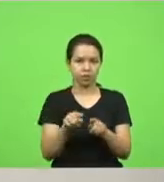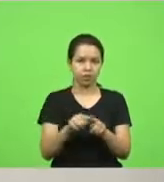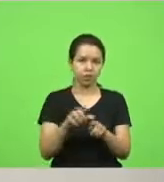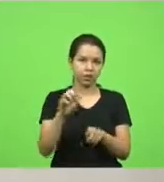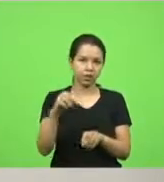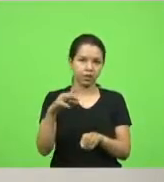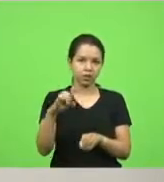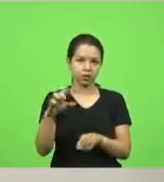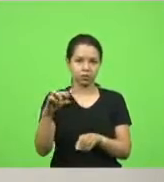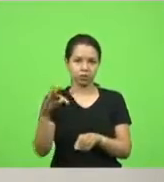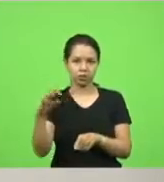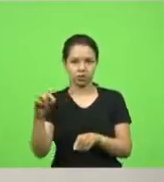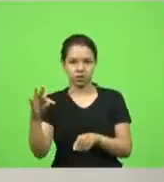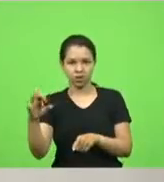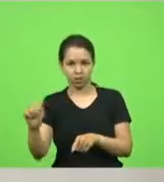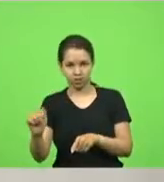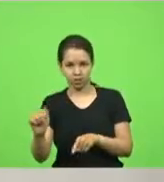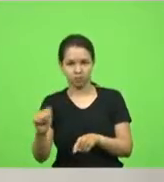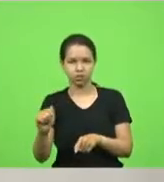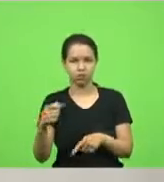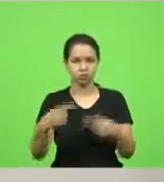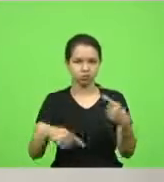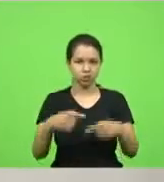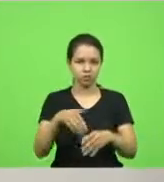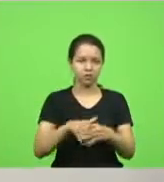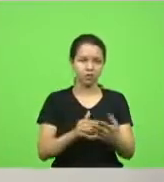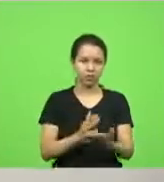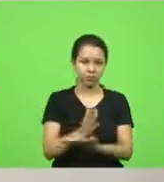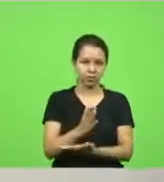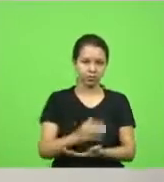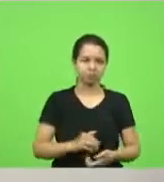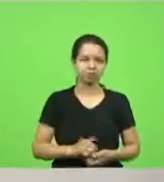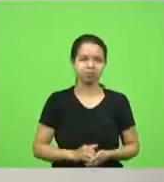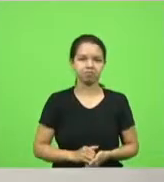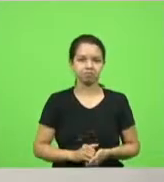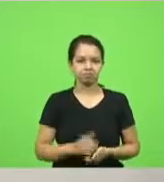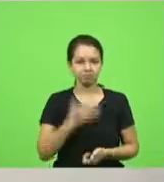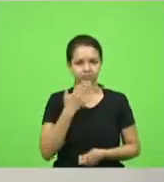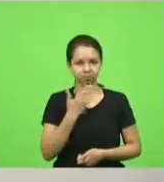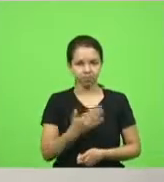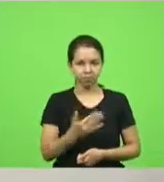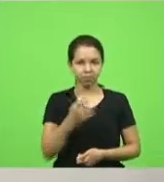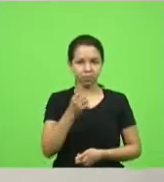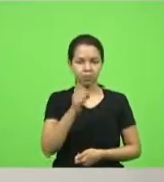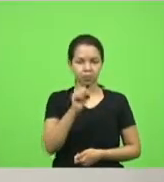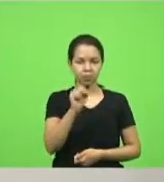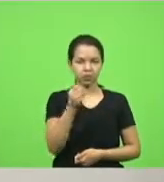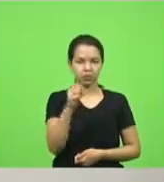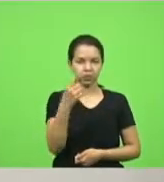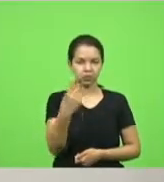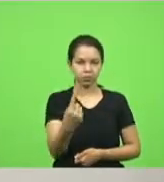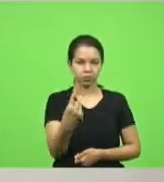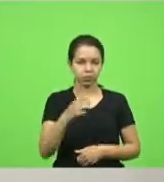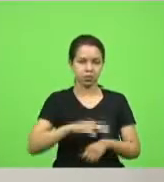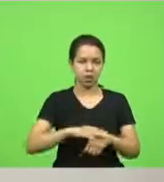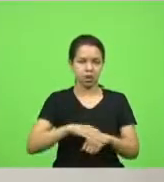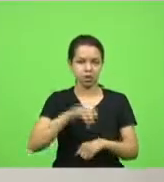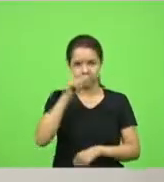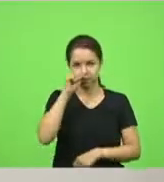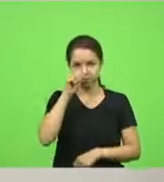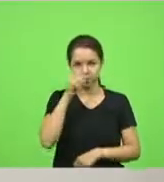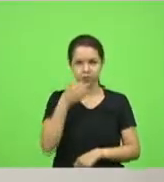Em votação. Aprovado. Pedido de informação 81. Deputado João Amin.